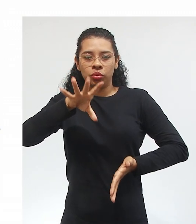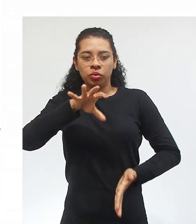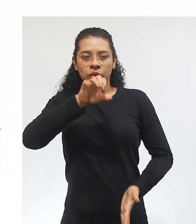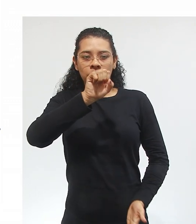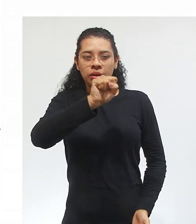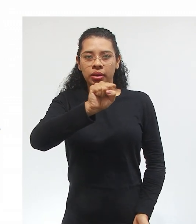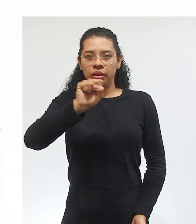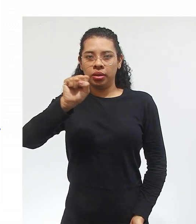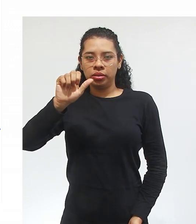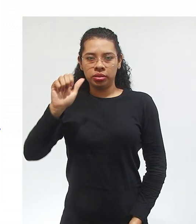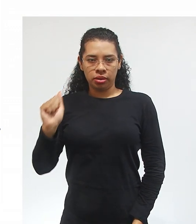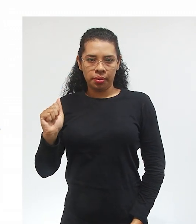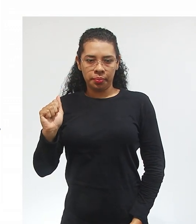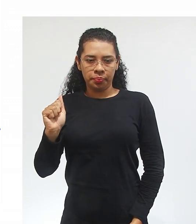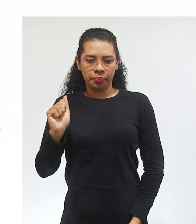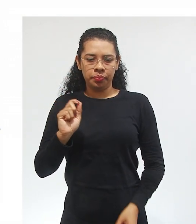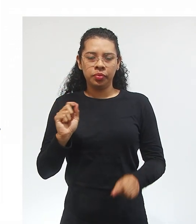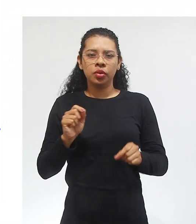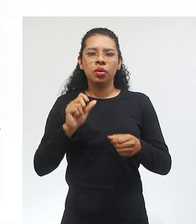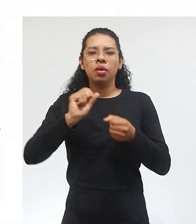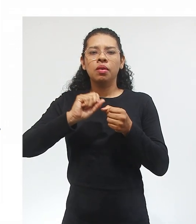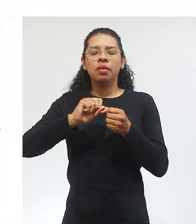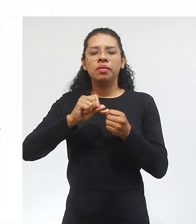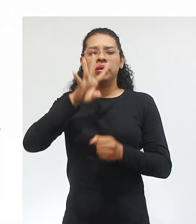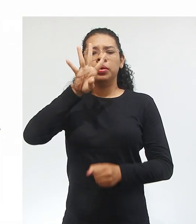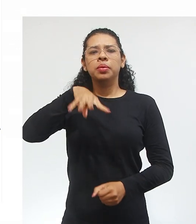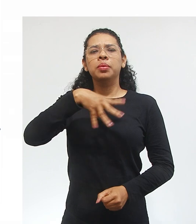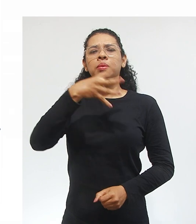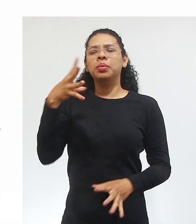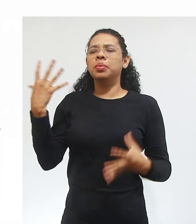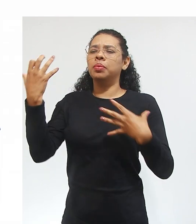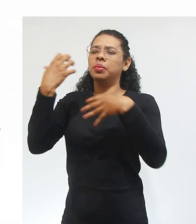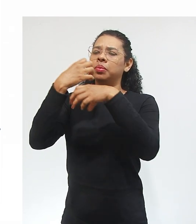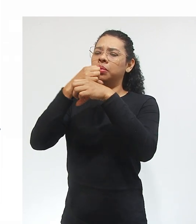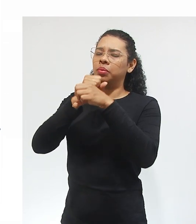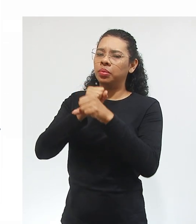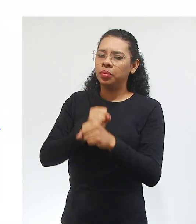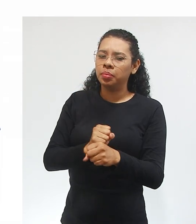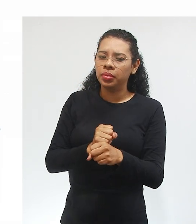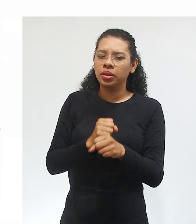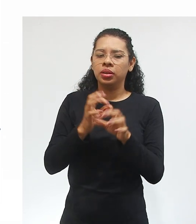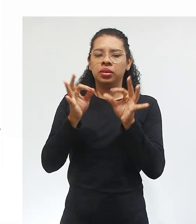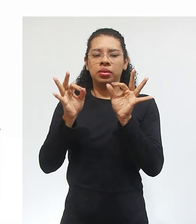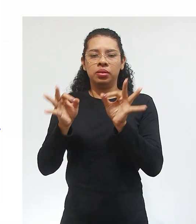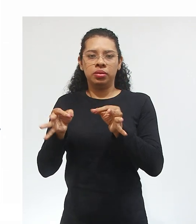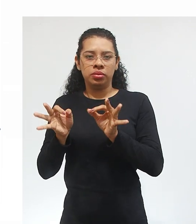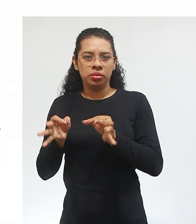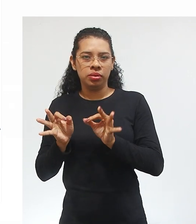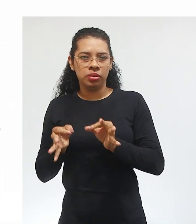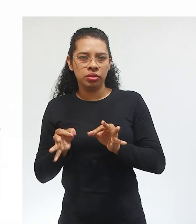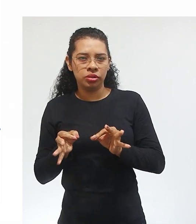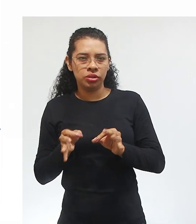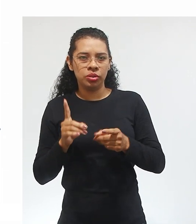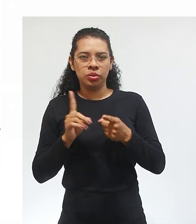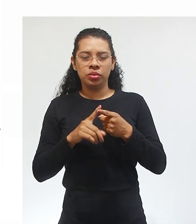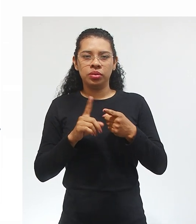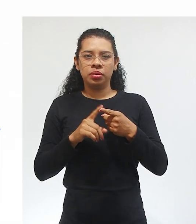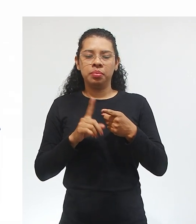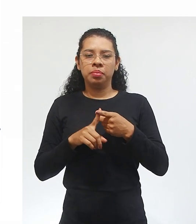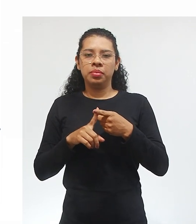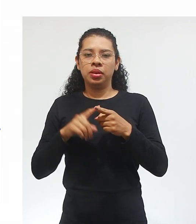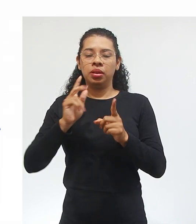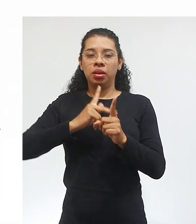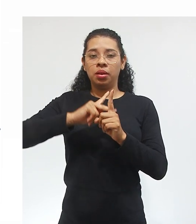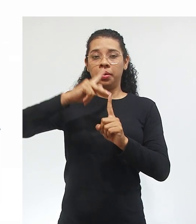as SAs. Feito isso, eu vou fazer o quê? A soma. Somei todas as minhas contas do ativo, somei aqui minhas